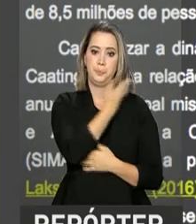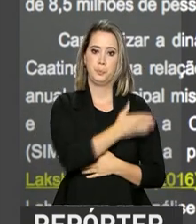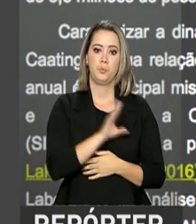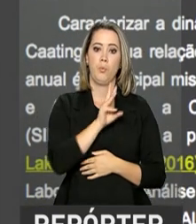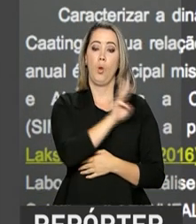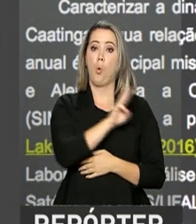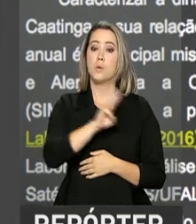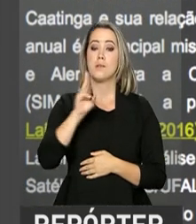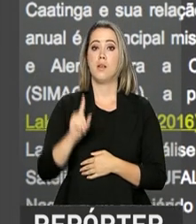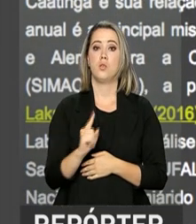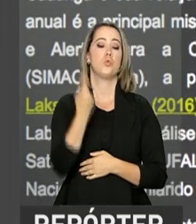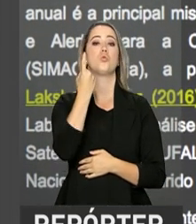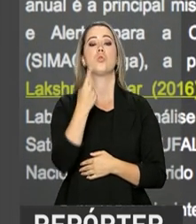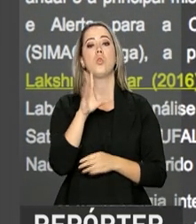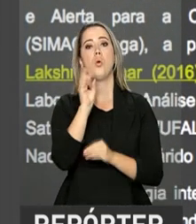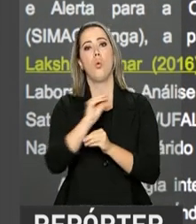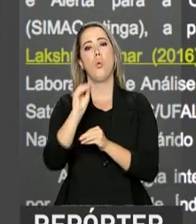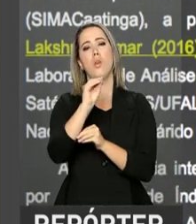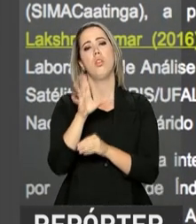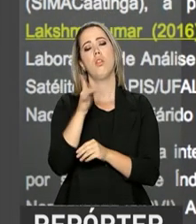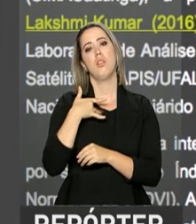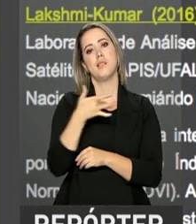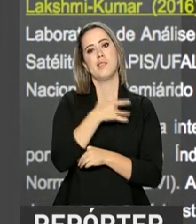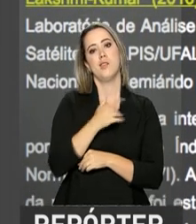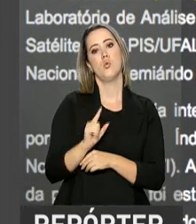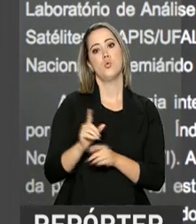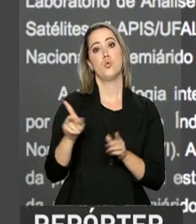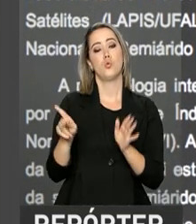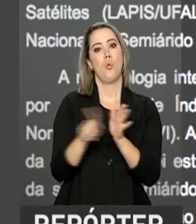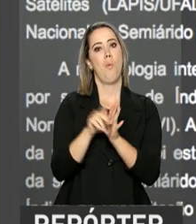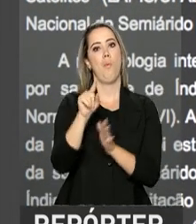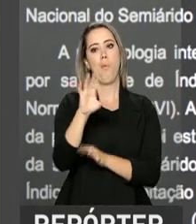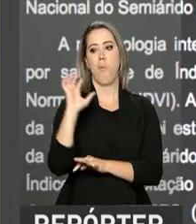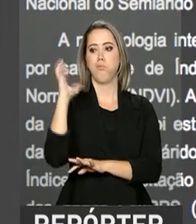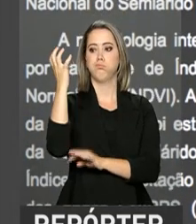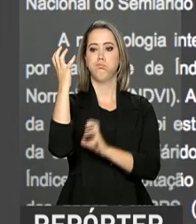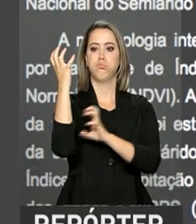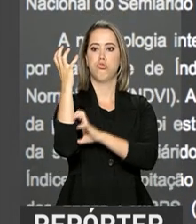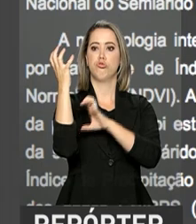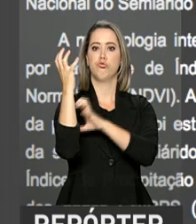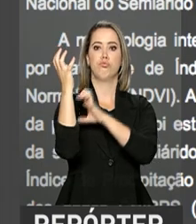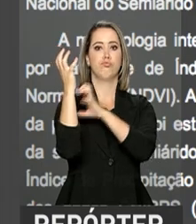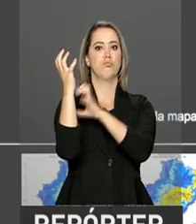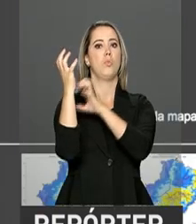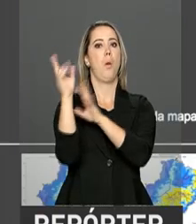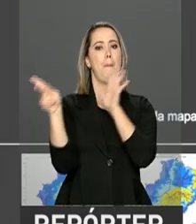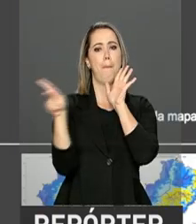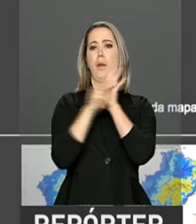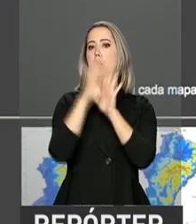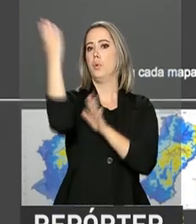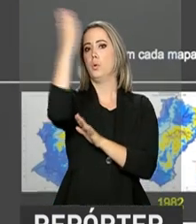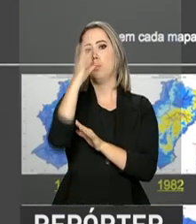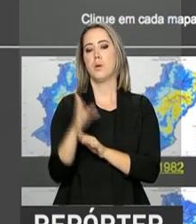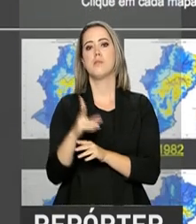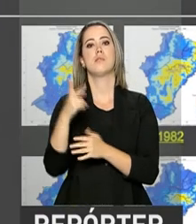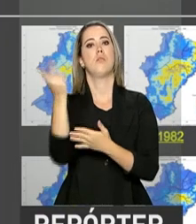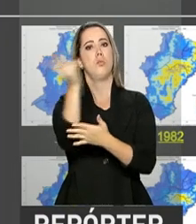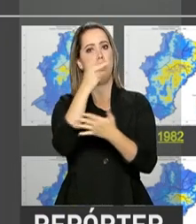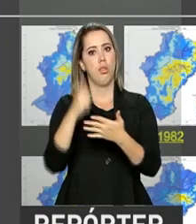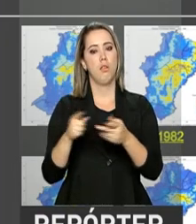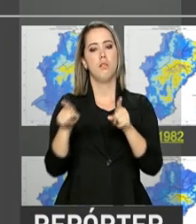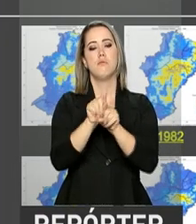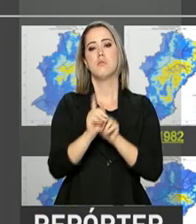a saúde do único bioma exclusivamente brasileiro, a Caatinga. São dados históricos, mapas